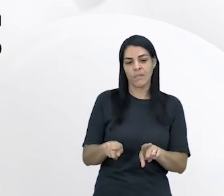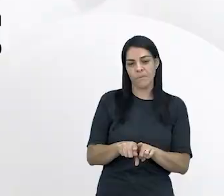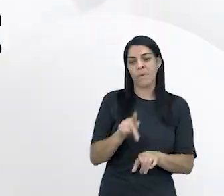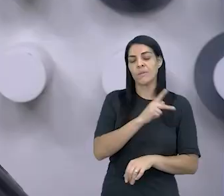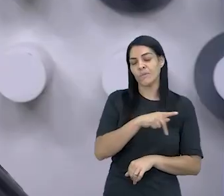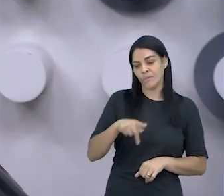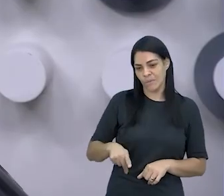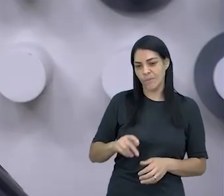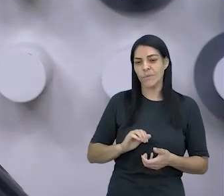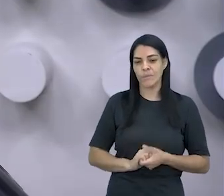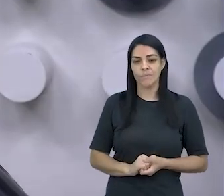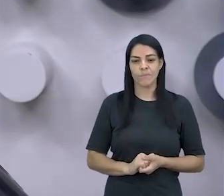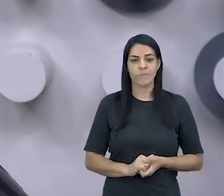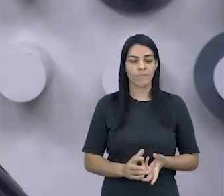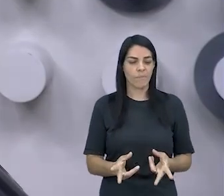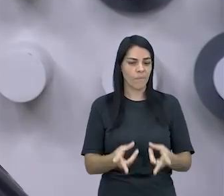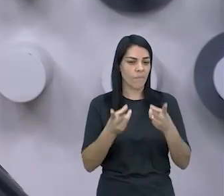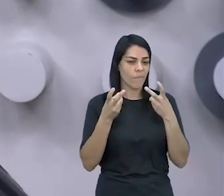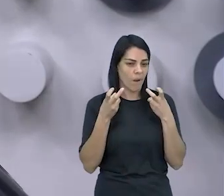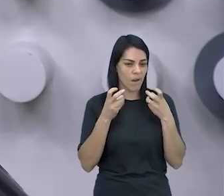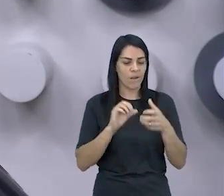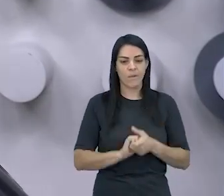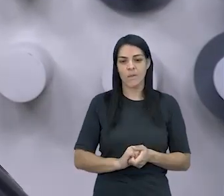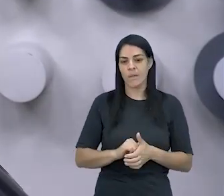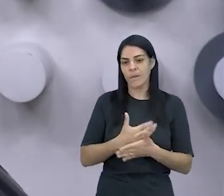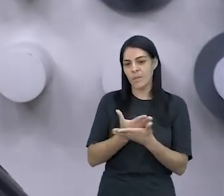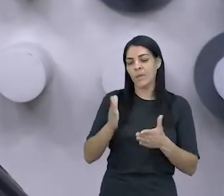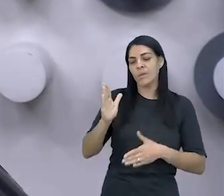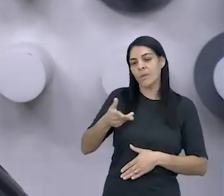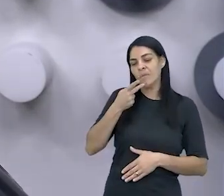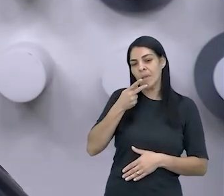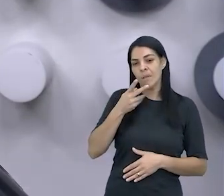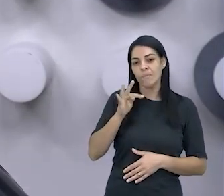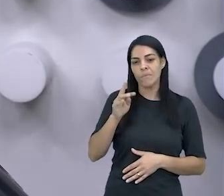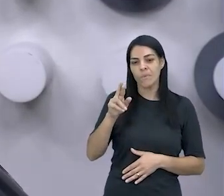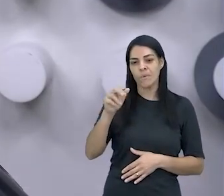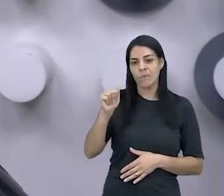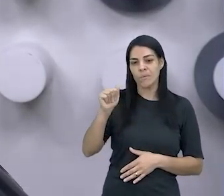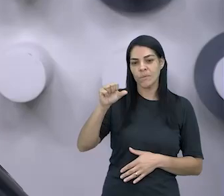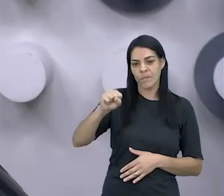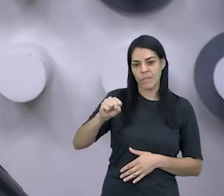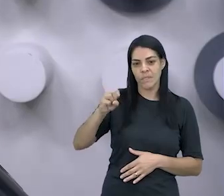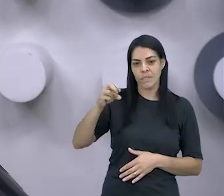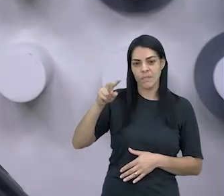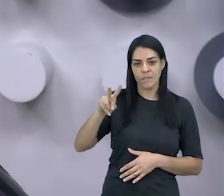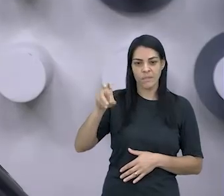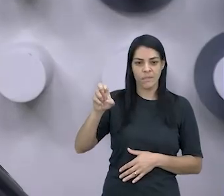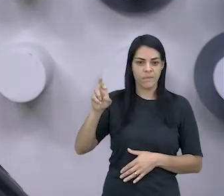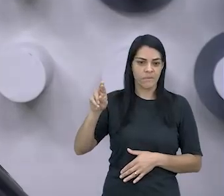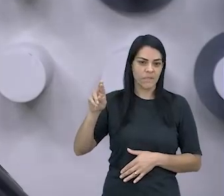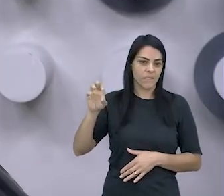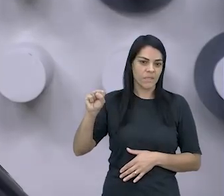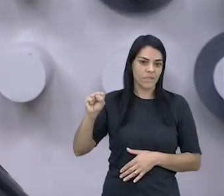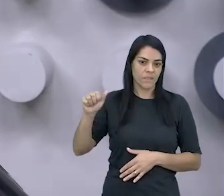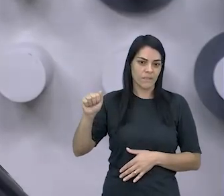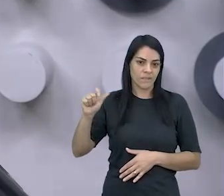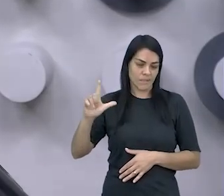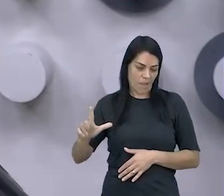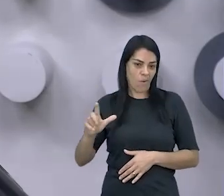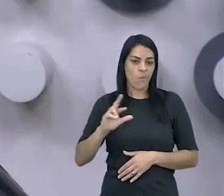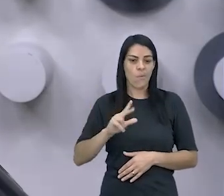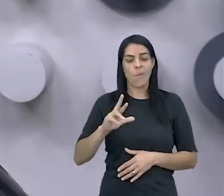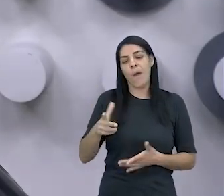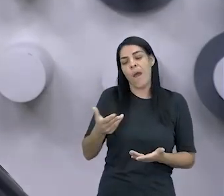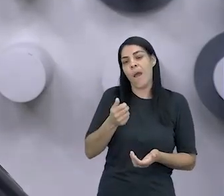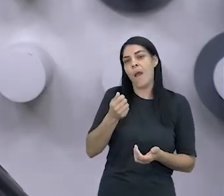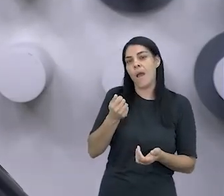Ademir? Exatamente. Aí veja, né, como a gente fala transversal, isso não é um tipo de conhecimento que o estudante, vamos lá, eu